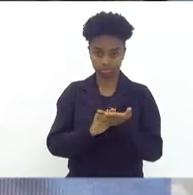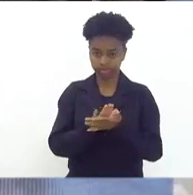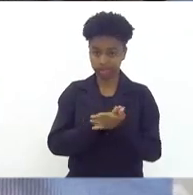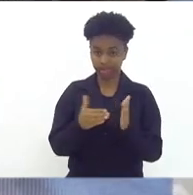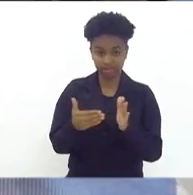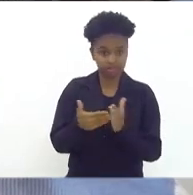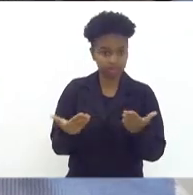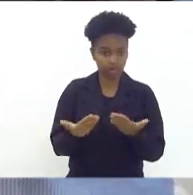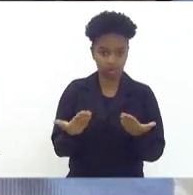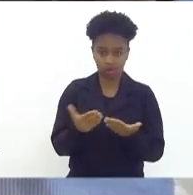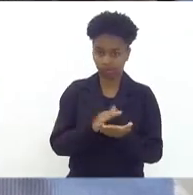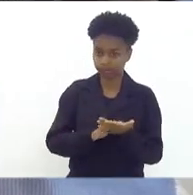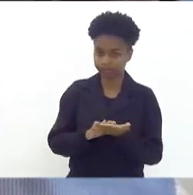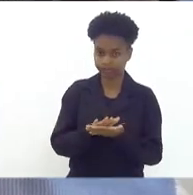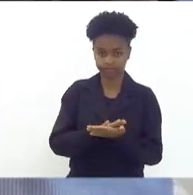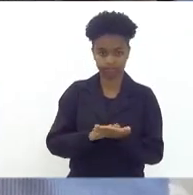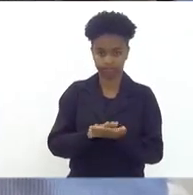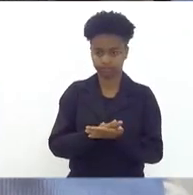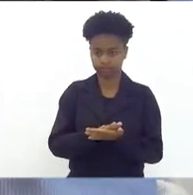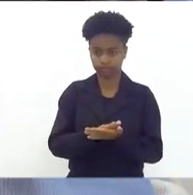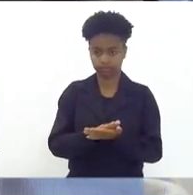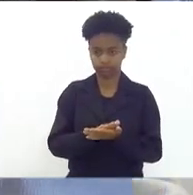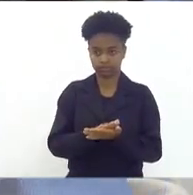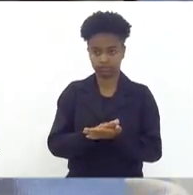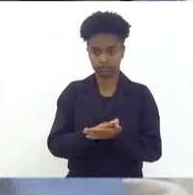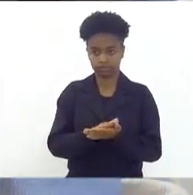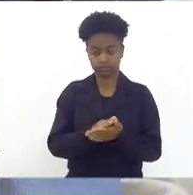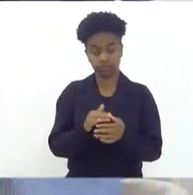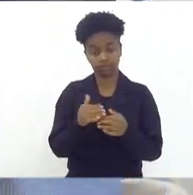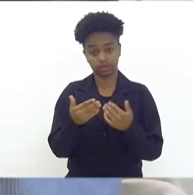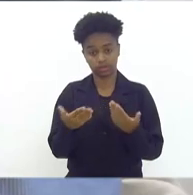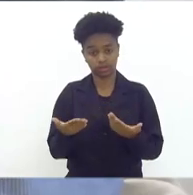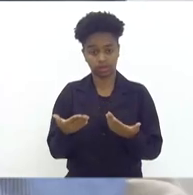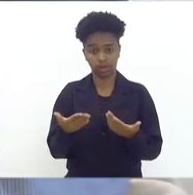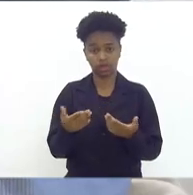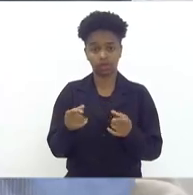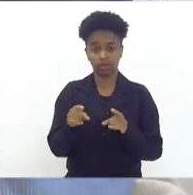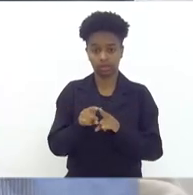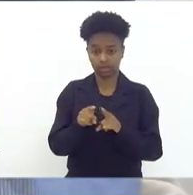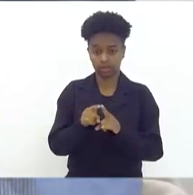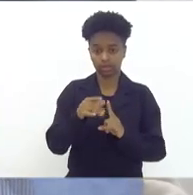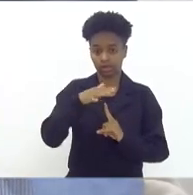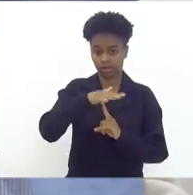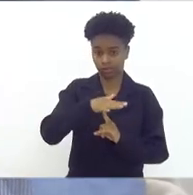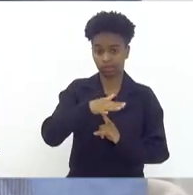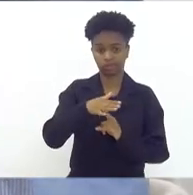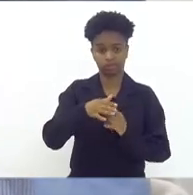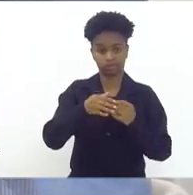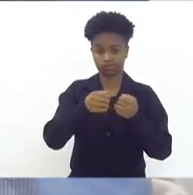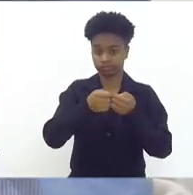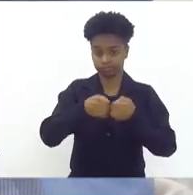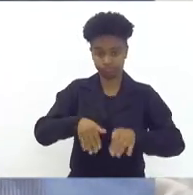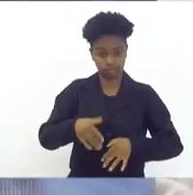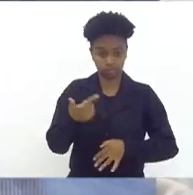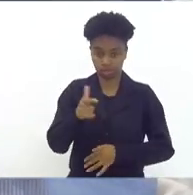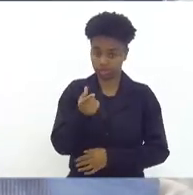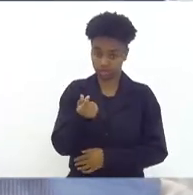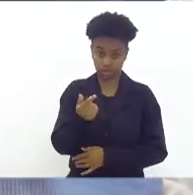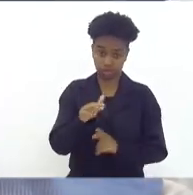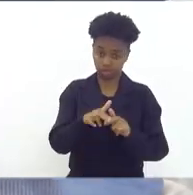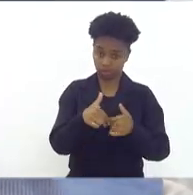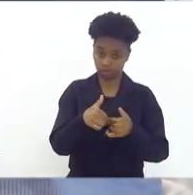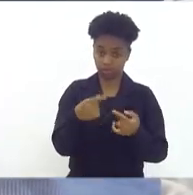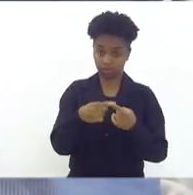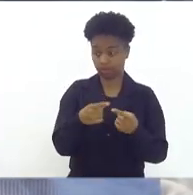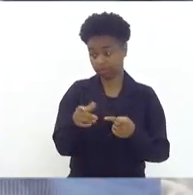diz que é invisibilidade não sei o quê entendeu e eu posso inclusive está na falência por isso lógico o vizinho